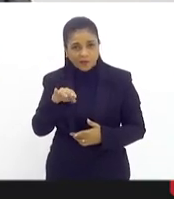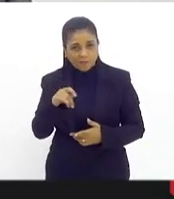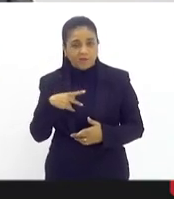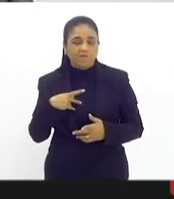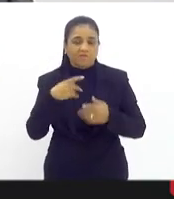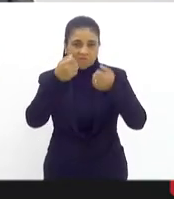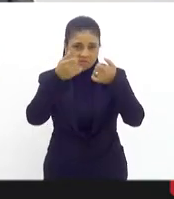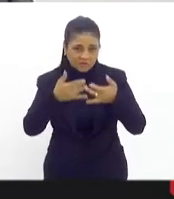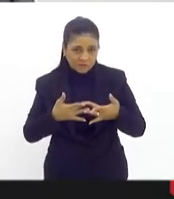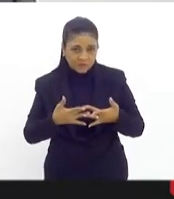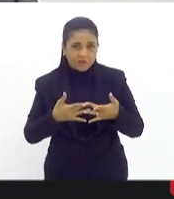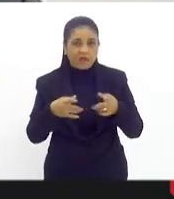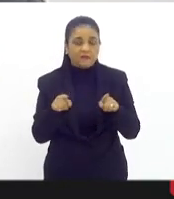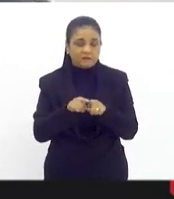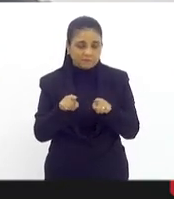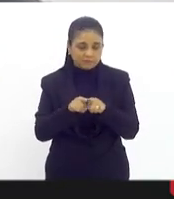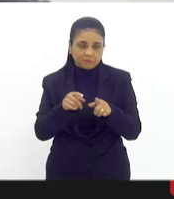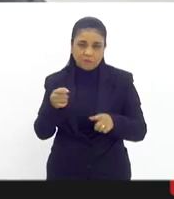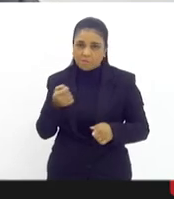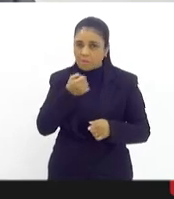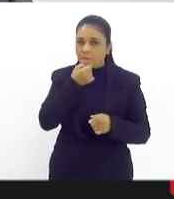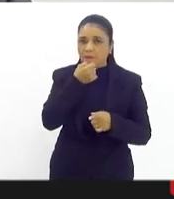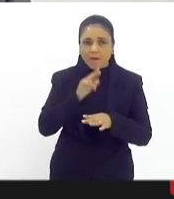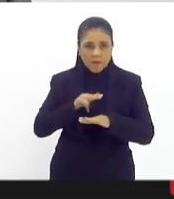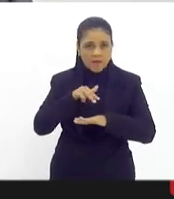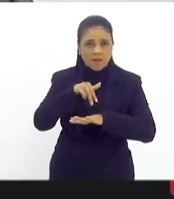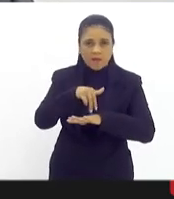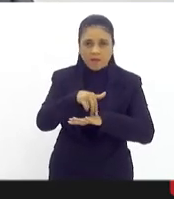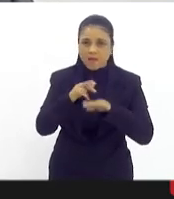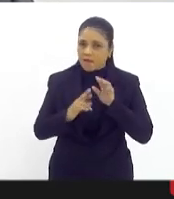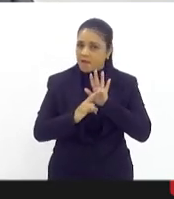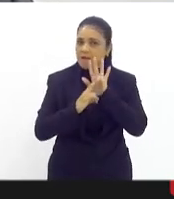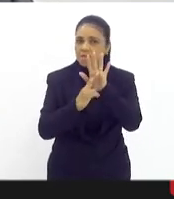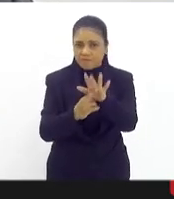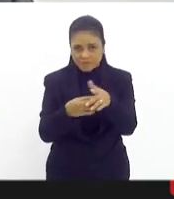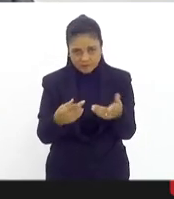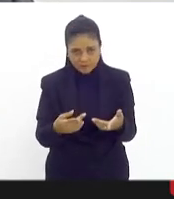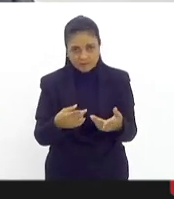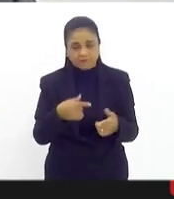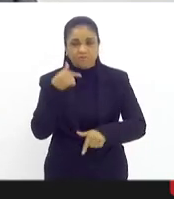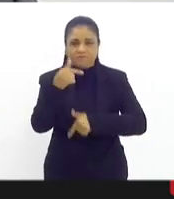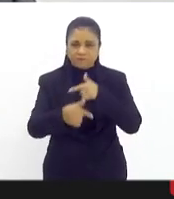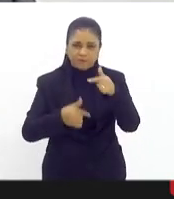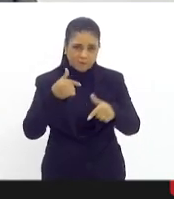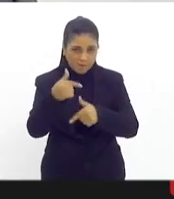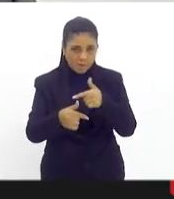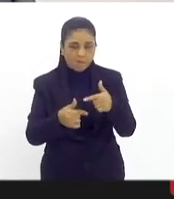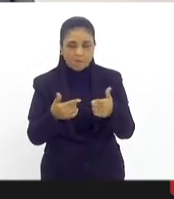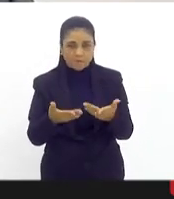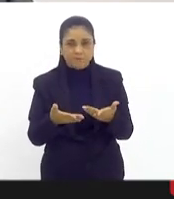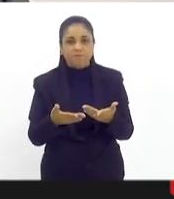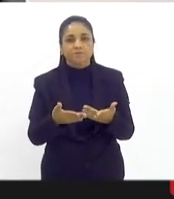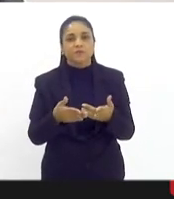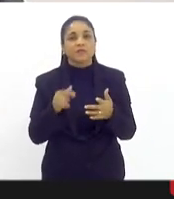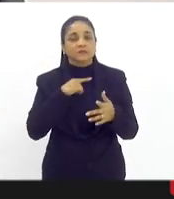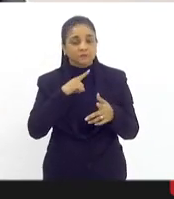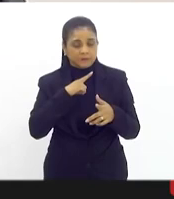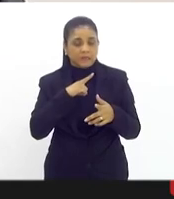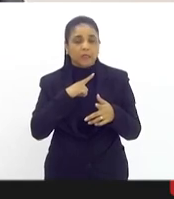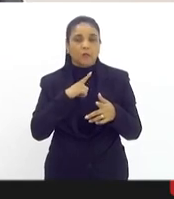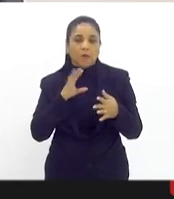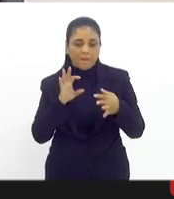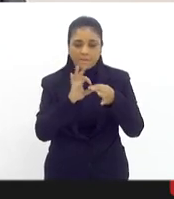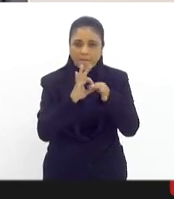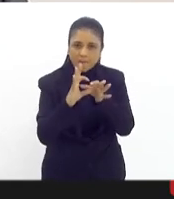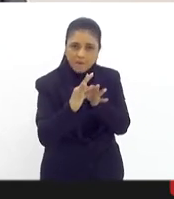uma das pessoas que vocaliza isso diretamente e trabalha isso a partir do Instituto Vero, mas nós temos uma rede de